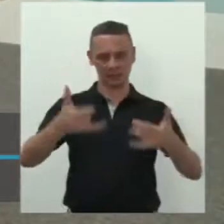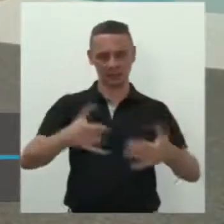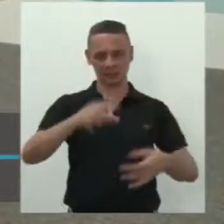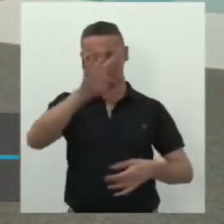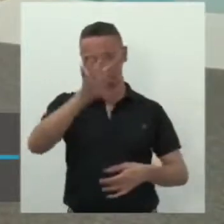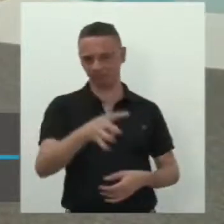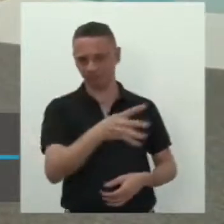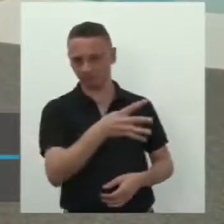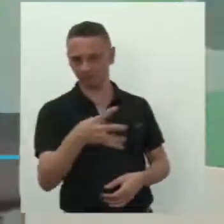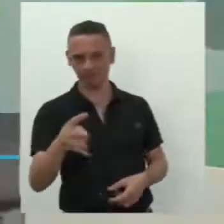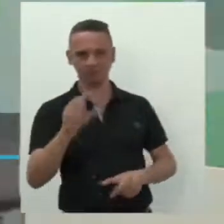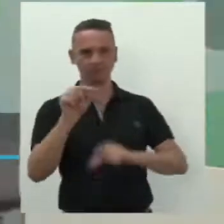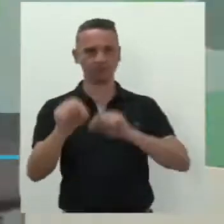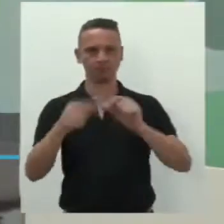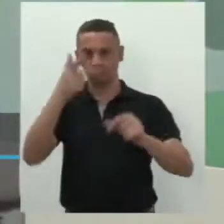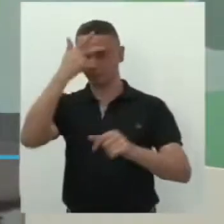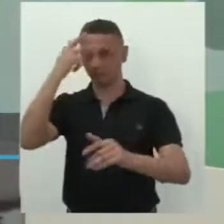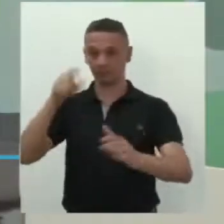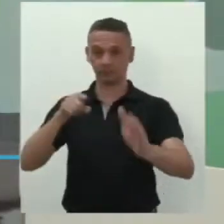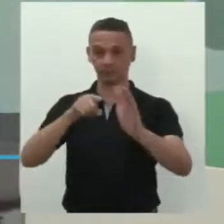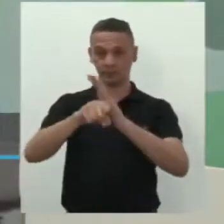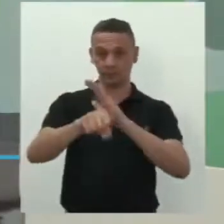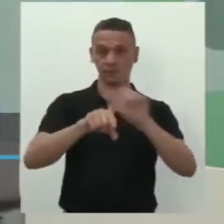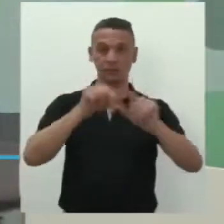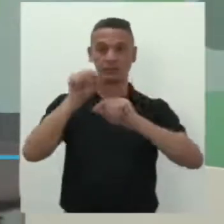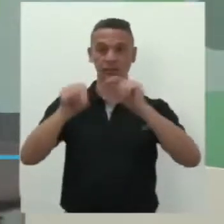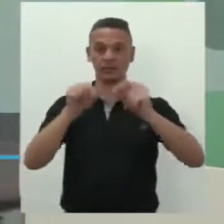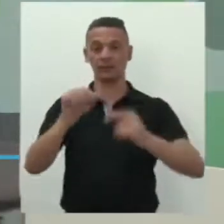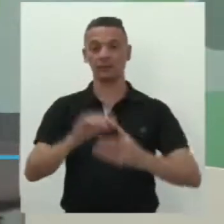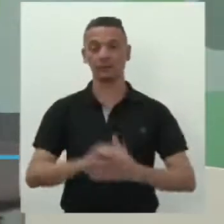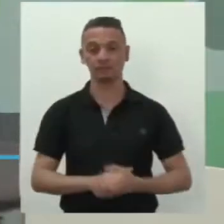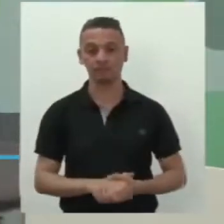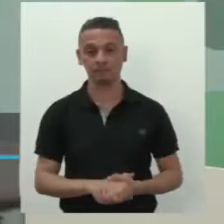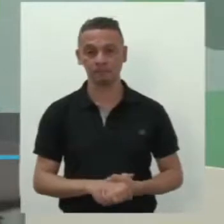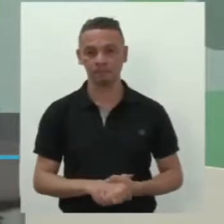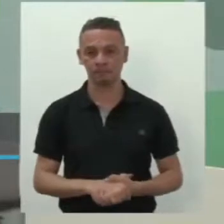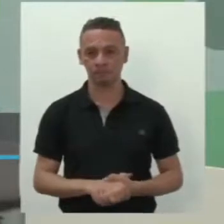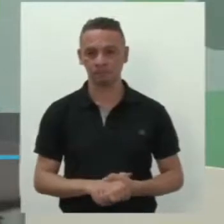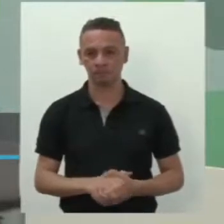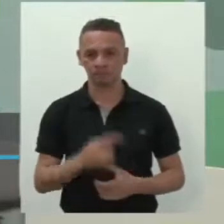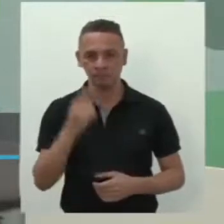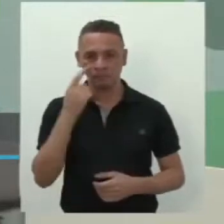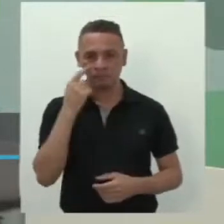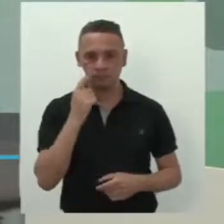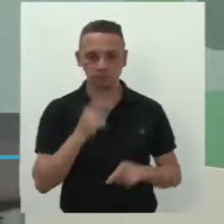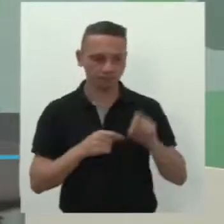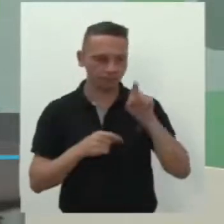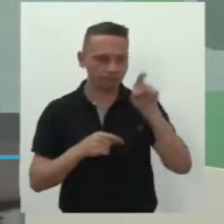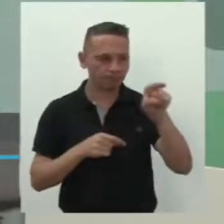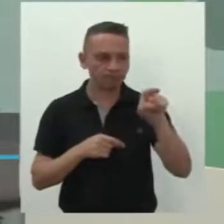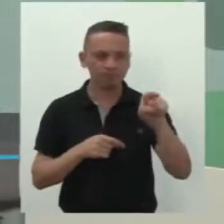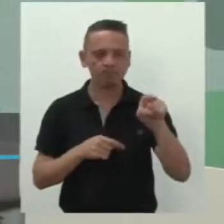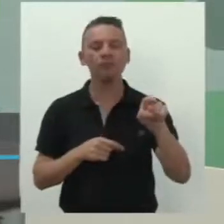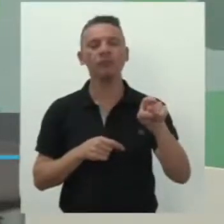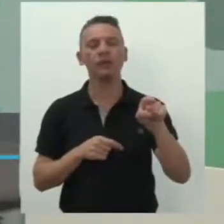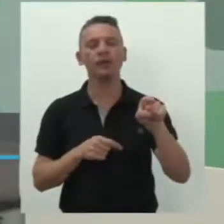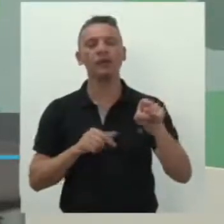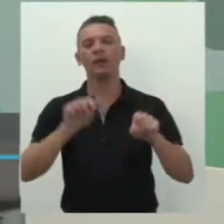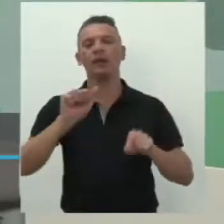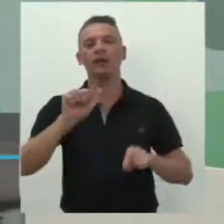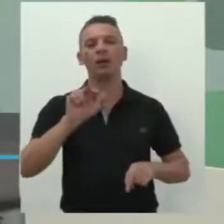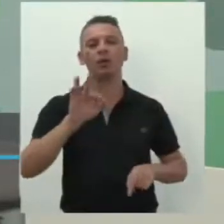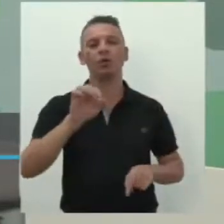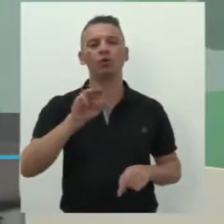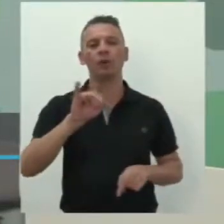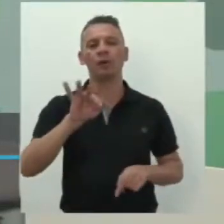planilha, que fizeram uma pergunta aqui no chat, se aquele preenchimento que você falou automático da coluna, a gente também